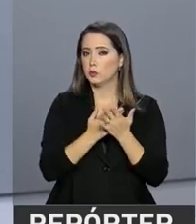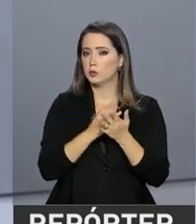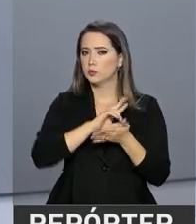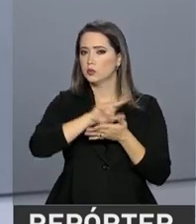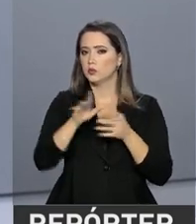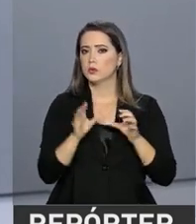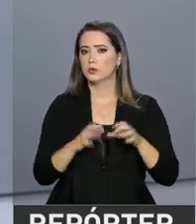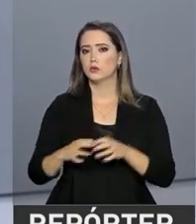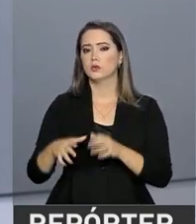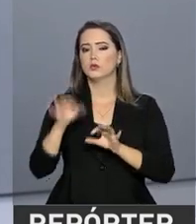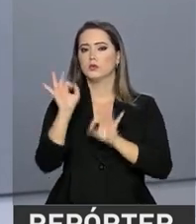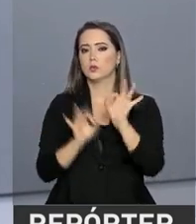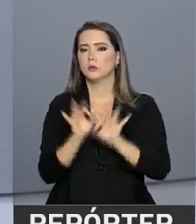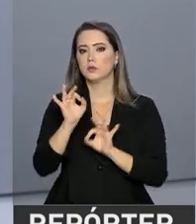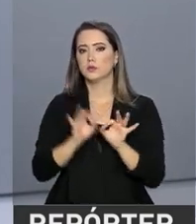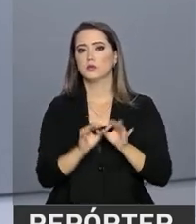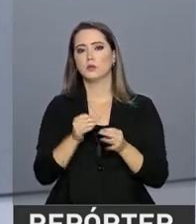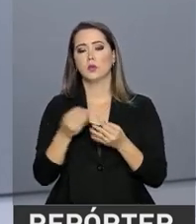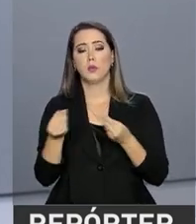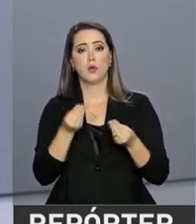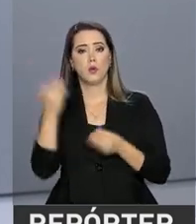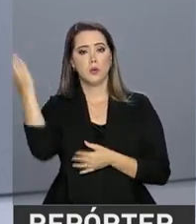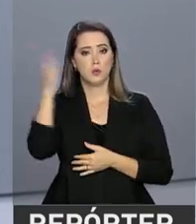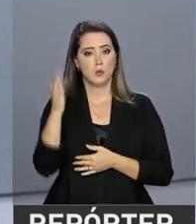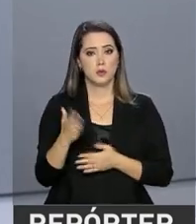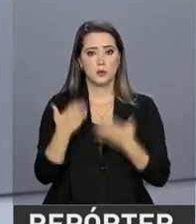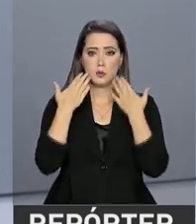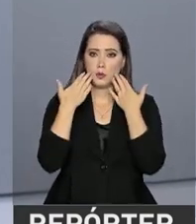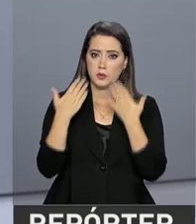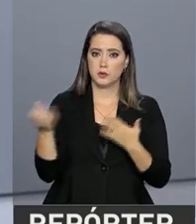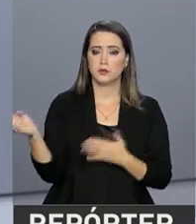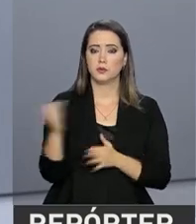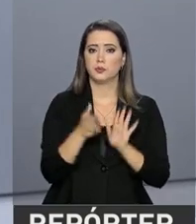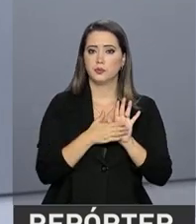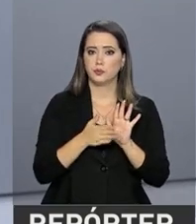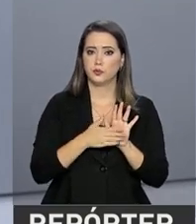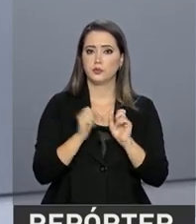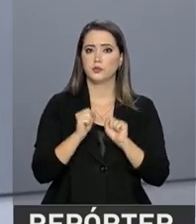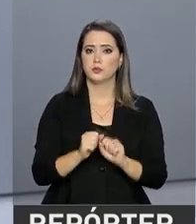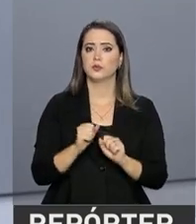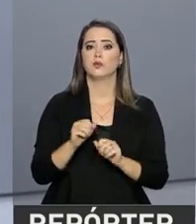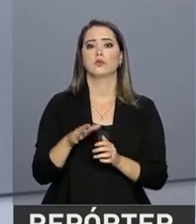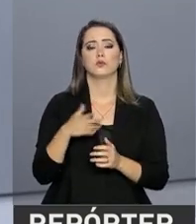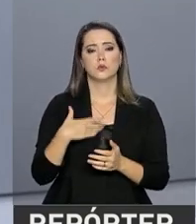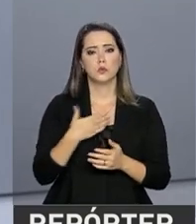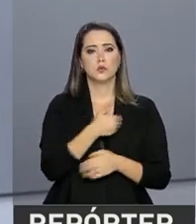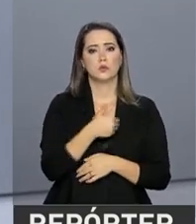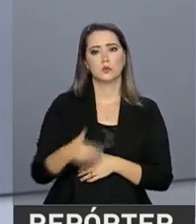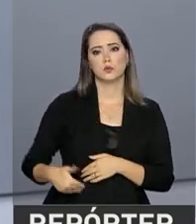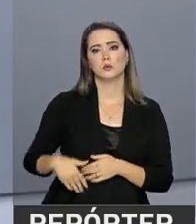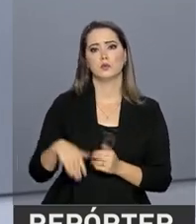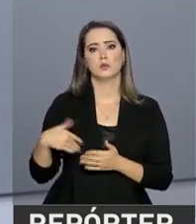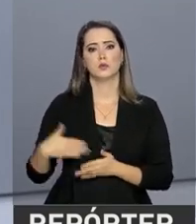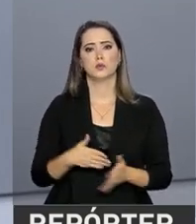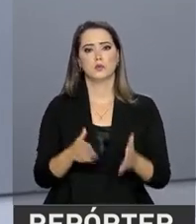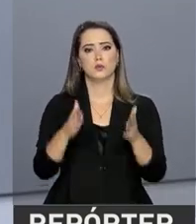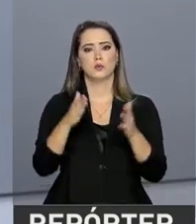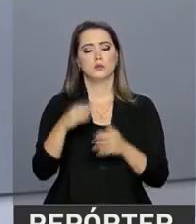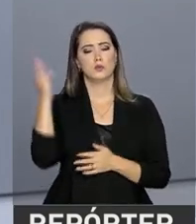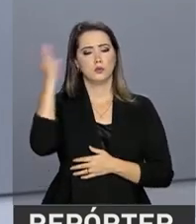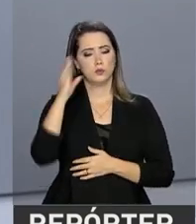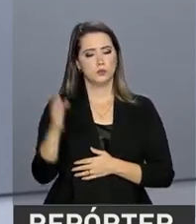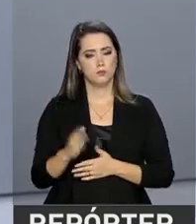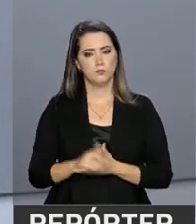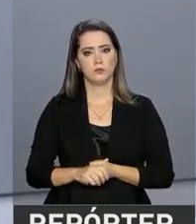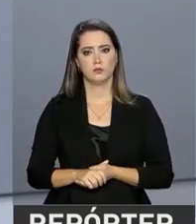de várias áreas traçam um diagnóstico do Brasil e apresentam novas propostas que podem ser adotadas pelo governo para trilhar